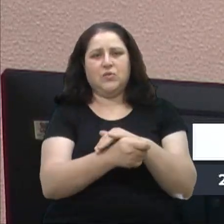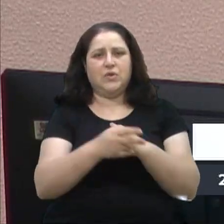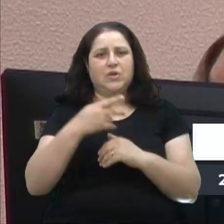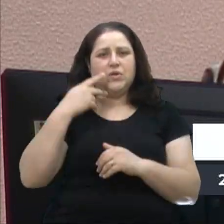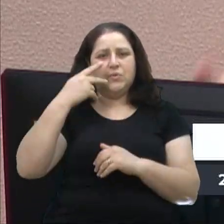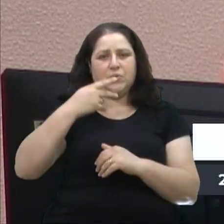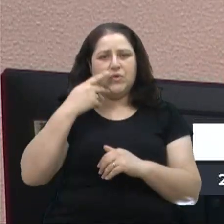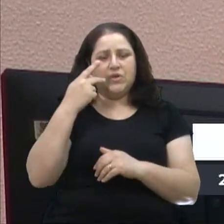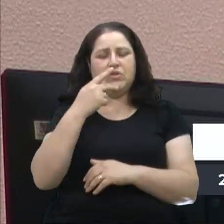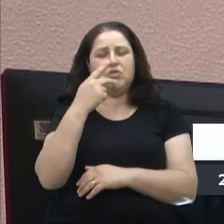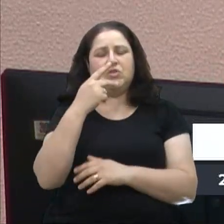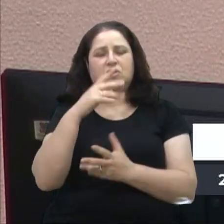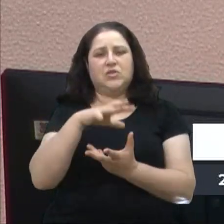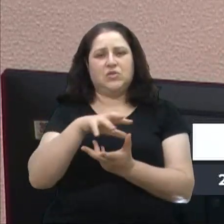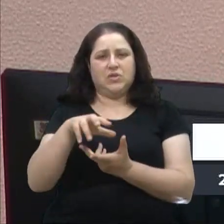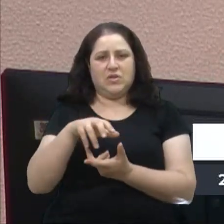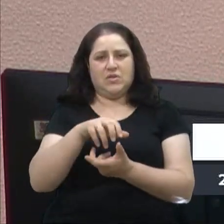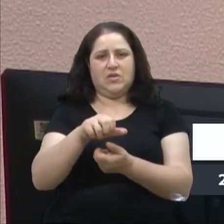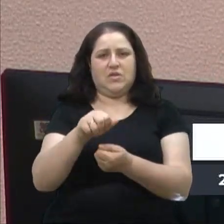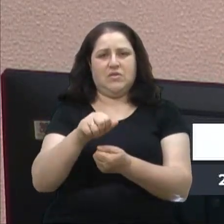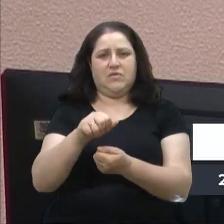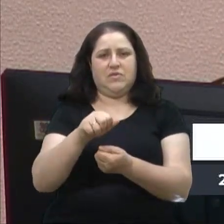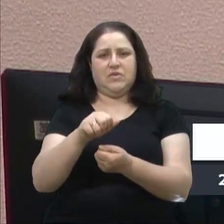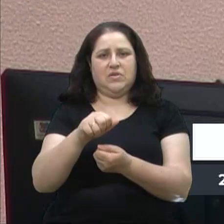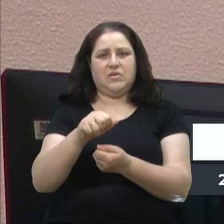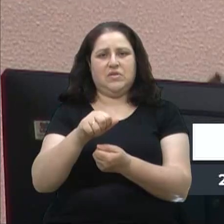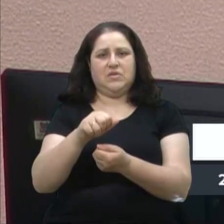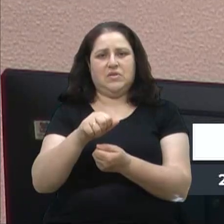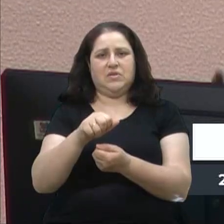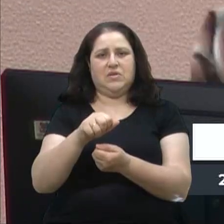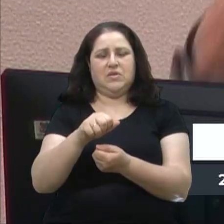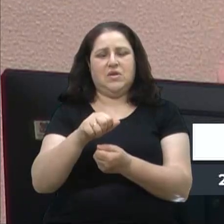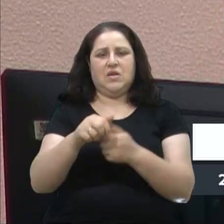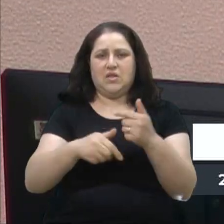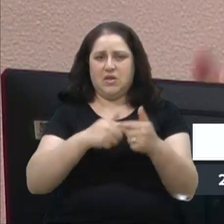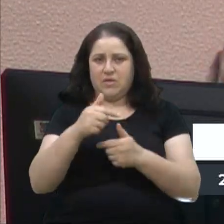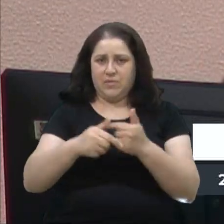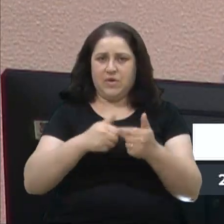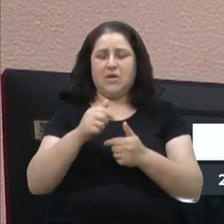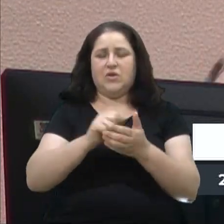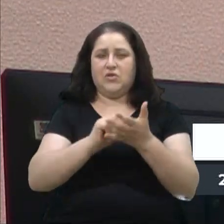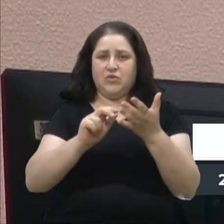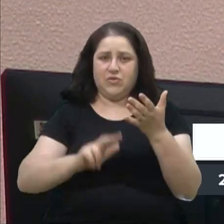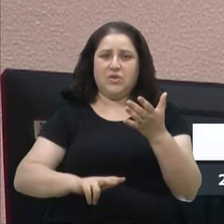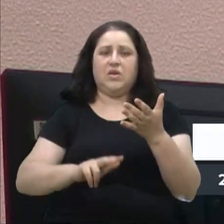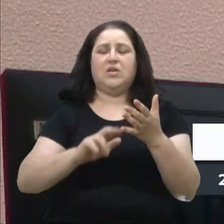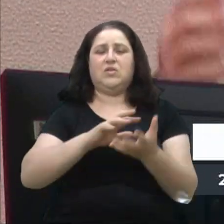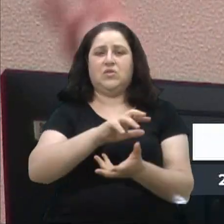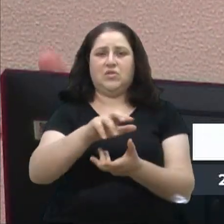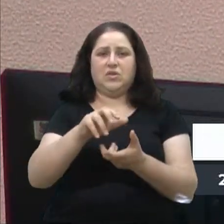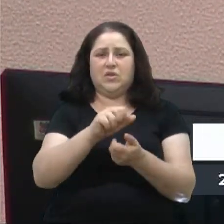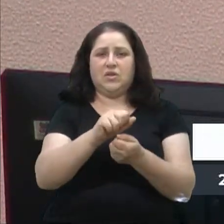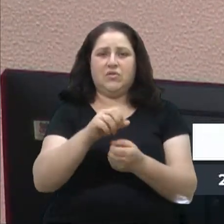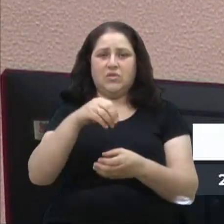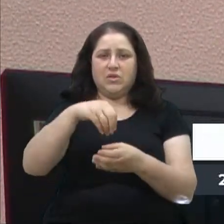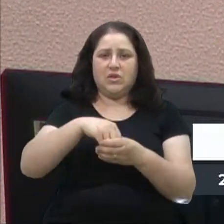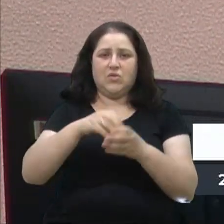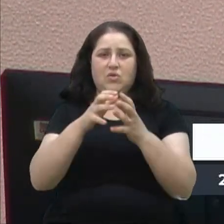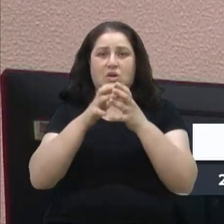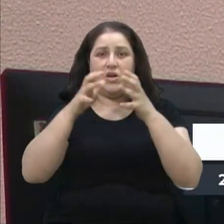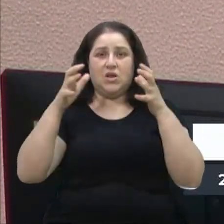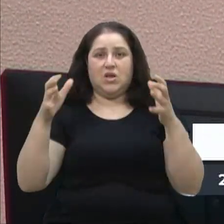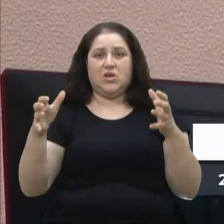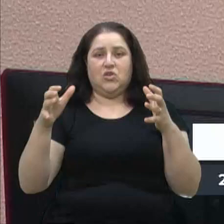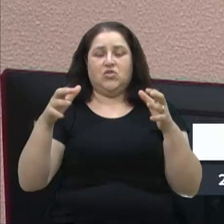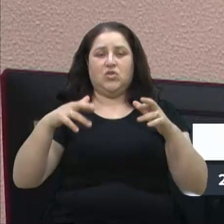políticas sustentáveis, né, em atividades sustentáveis dentro dessa região, dessa vasta região da